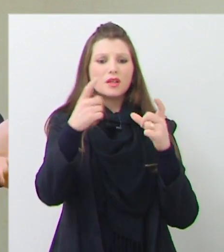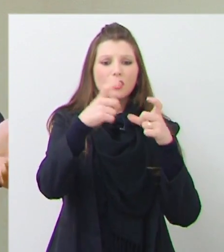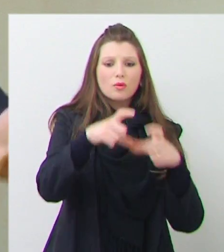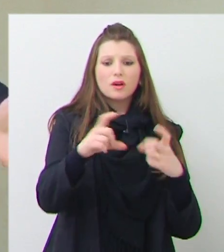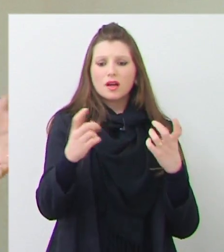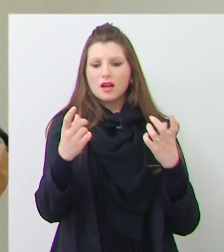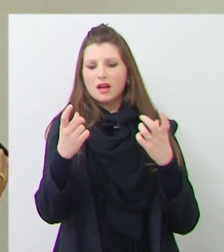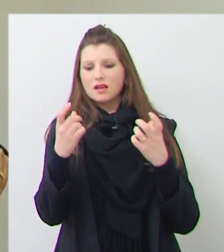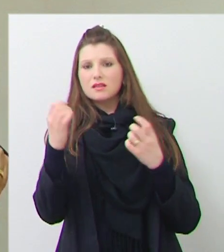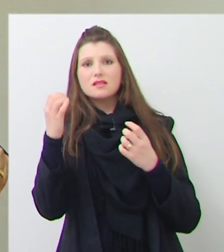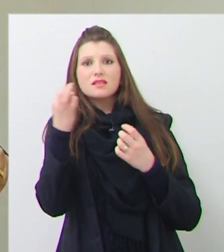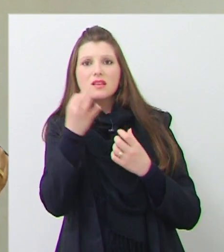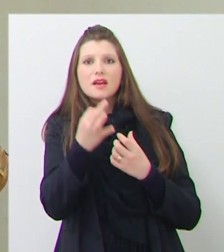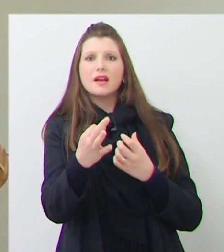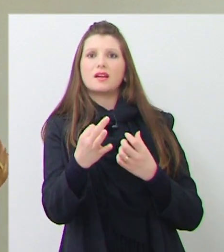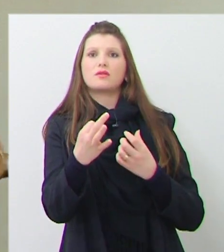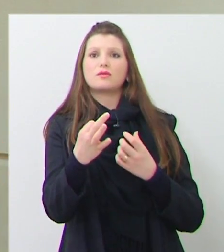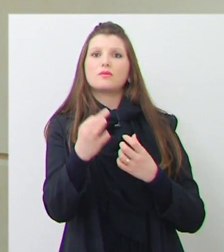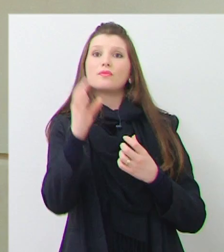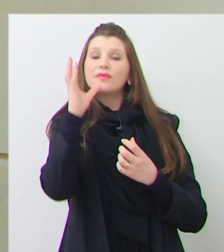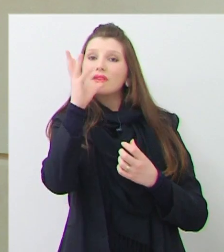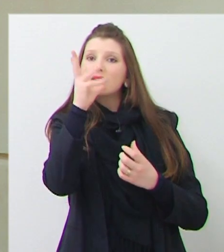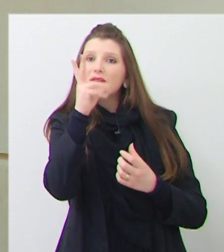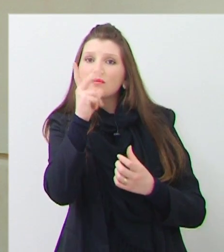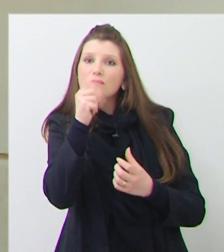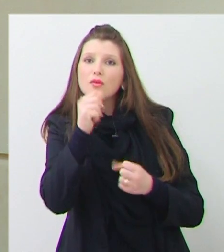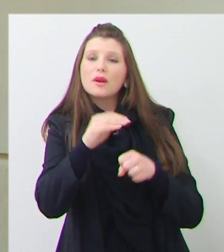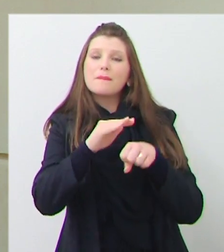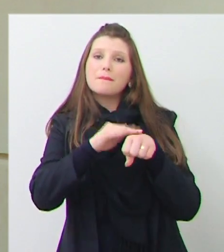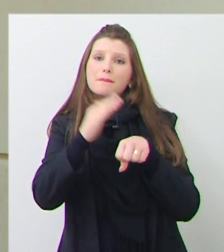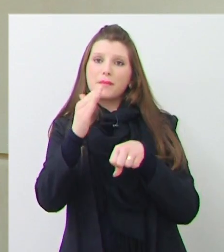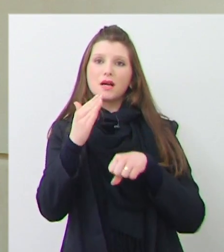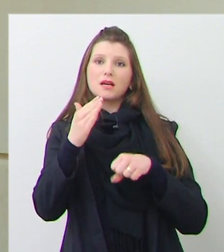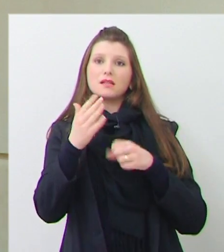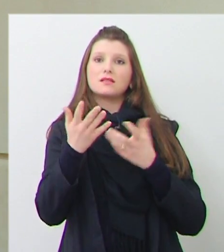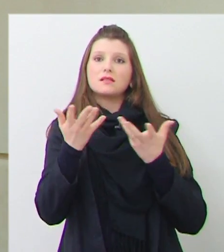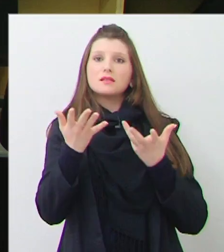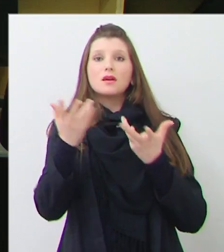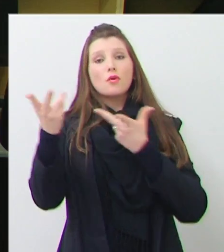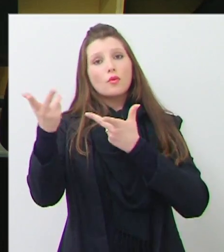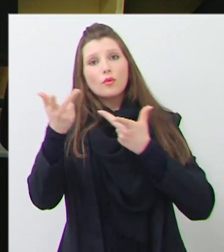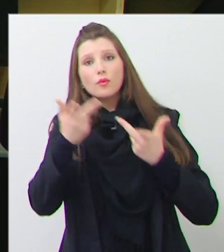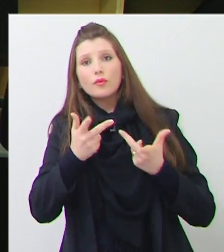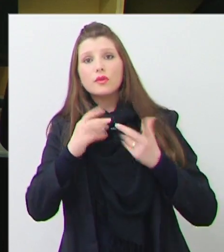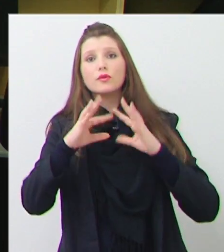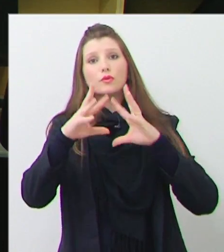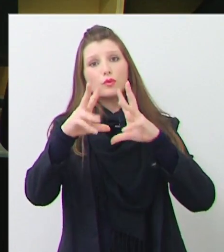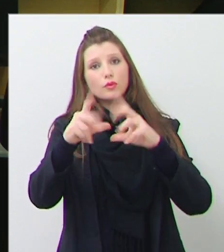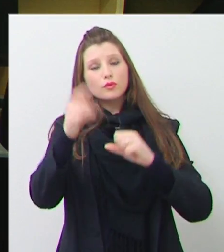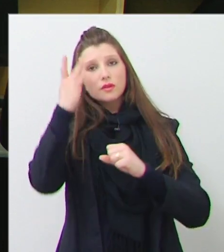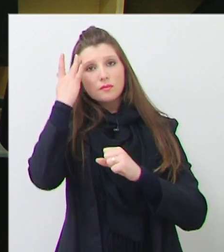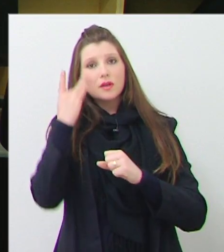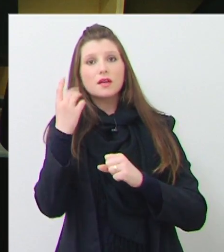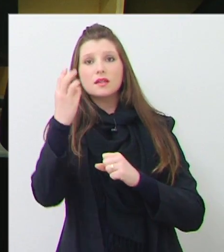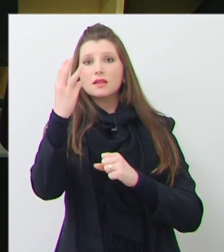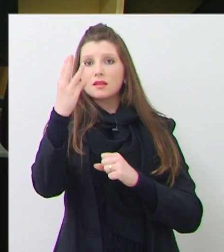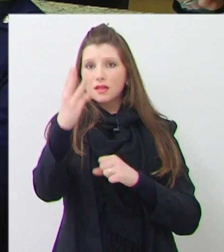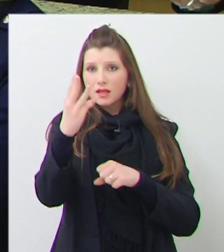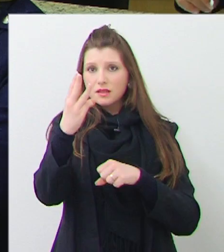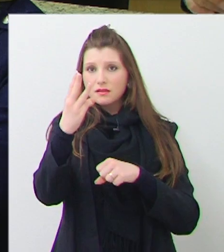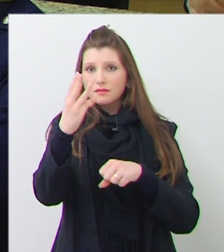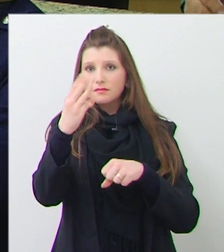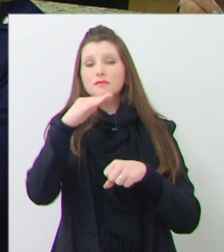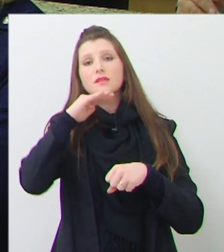habitualmente hoje esses serviços já acontecem. Então, fica aqui o convite amanhã às 3 horas, 15 horas da